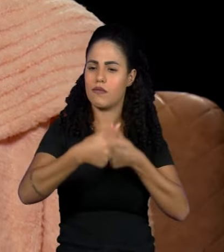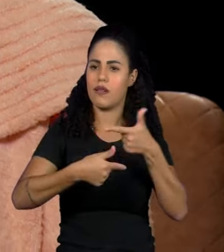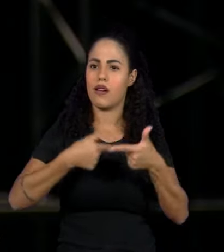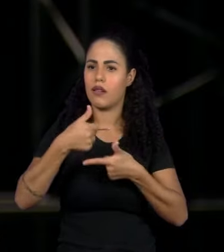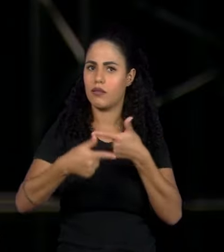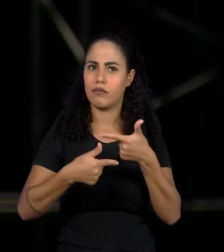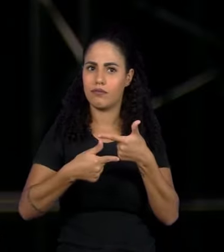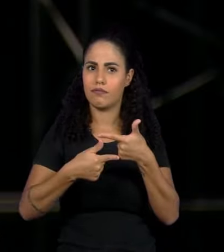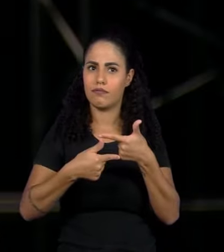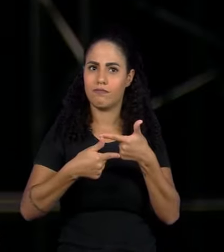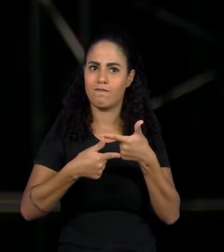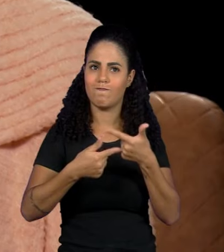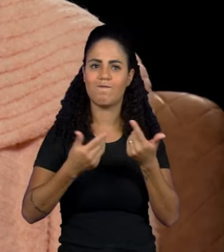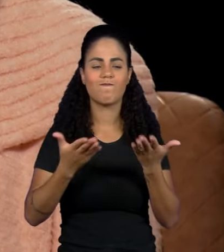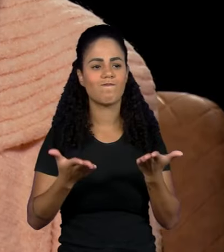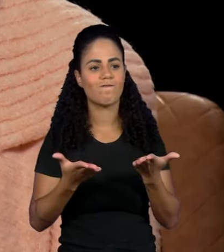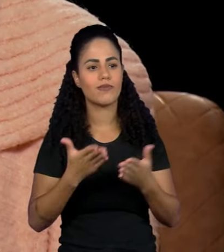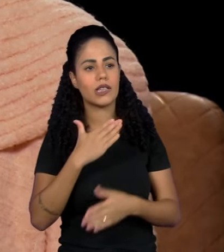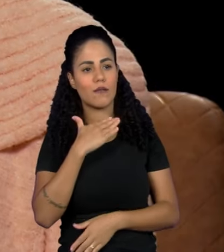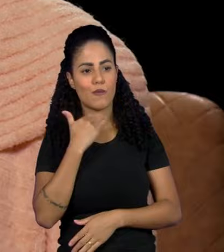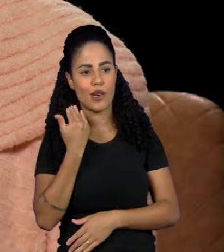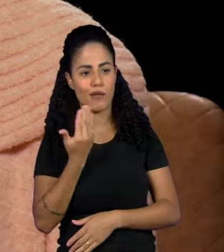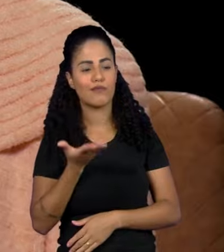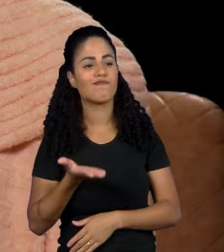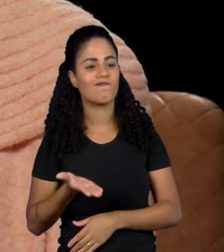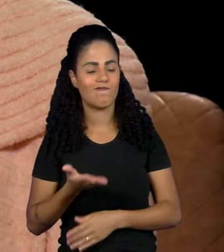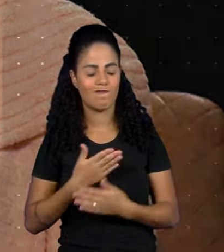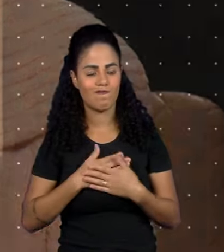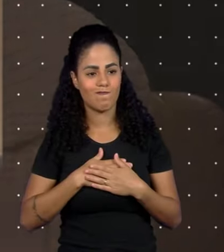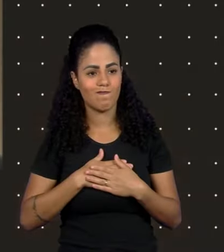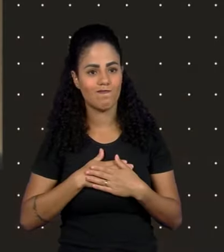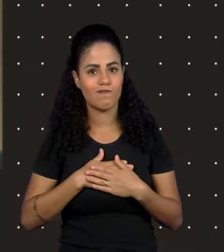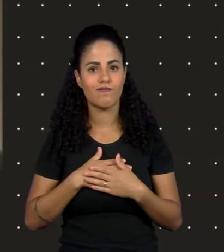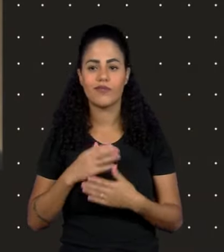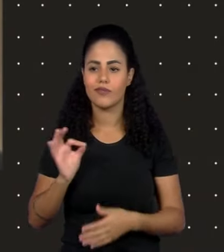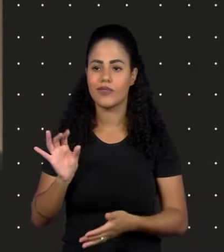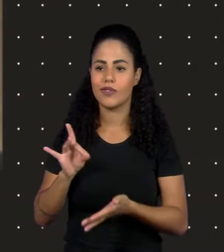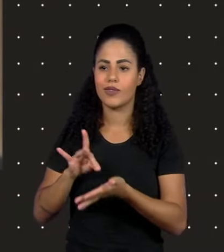nos deixou... Também cedo. Cedo. Cedo. Pois é.